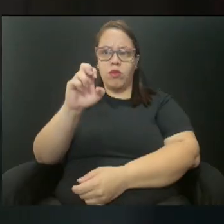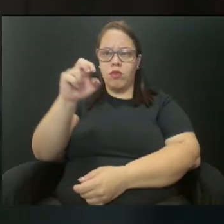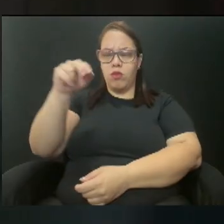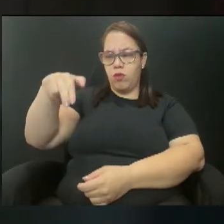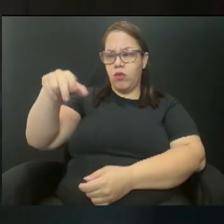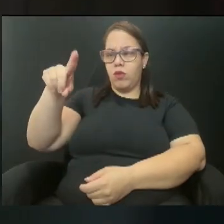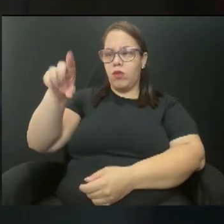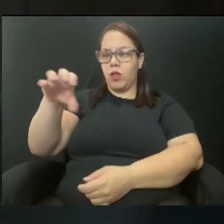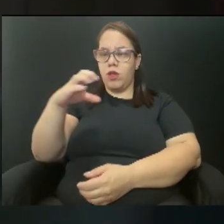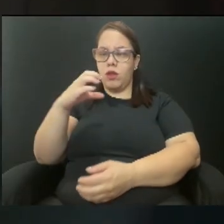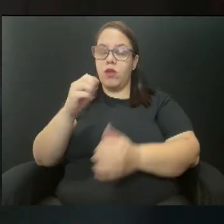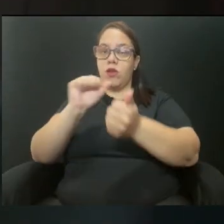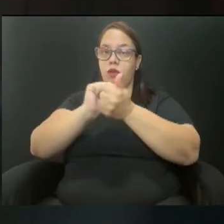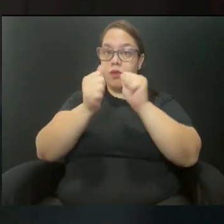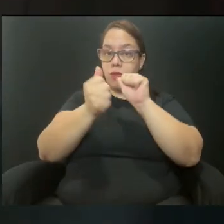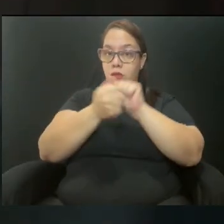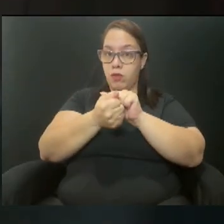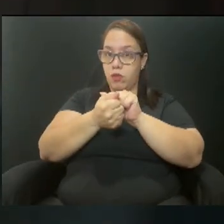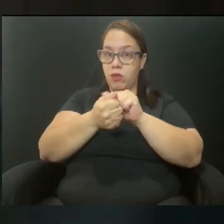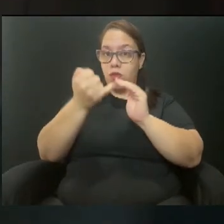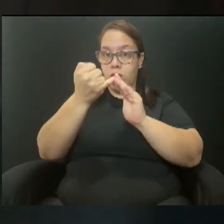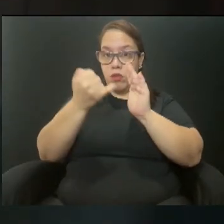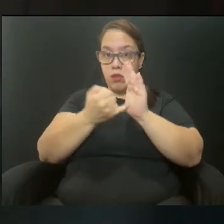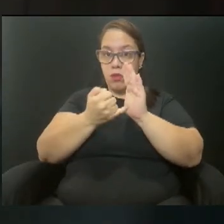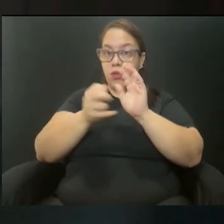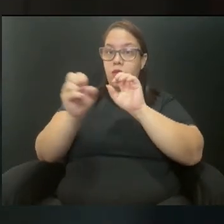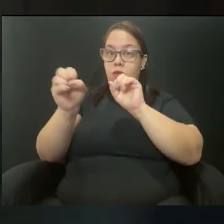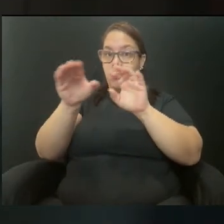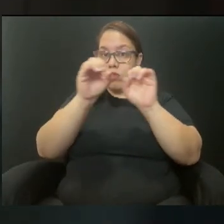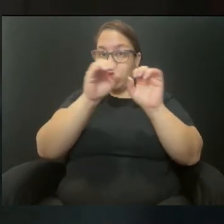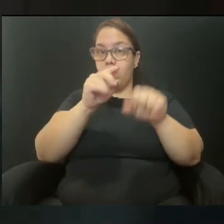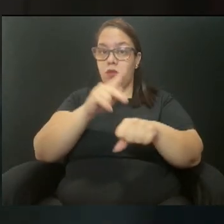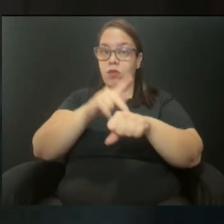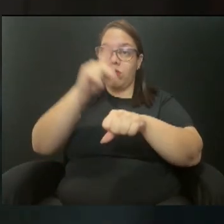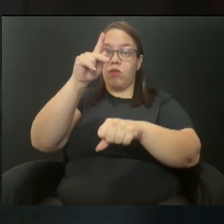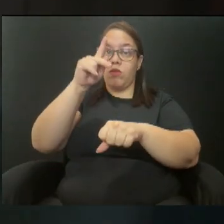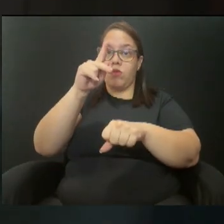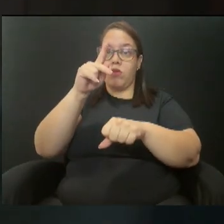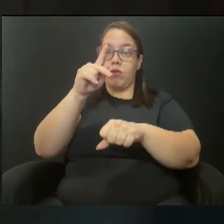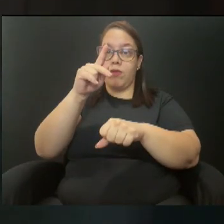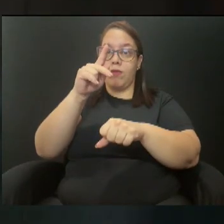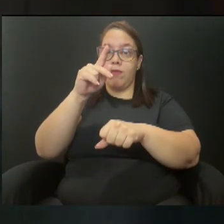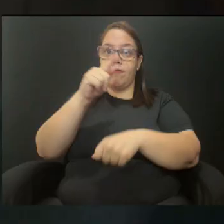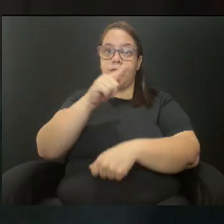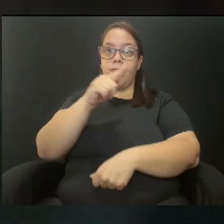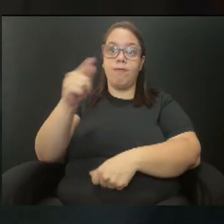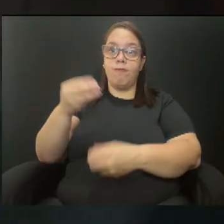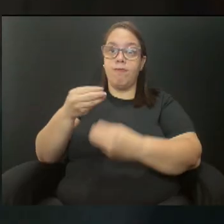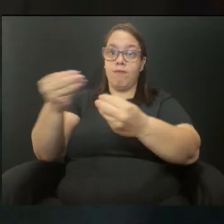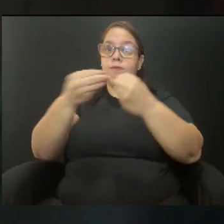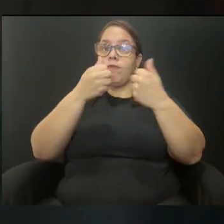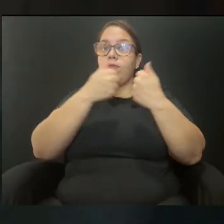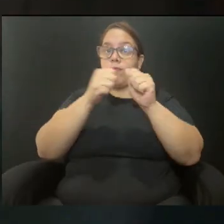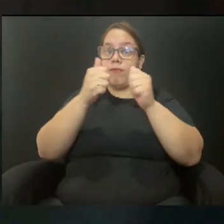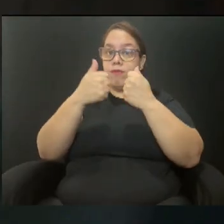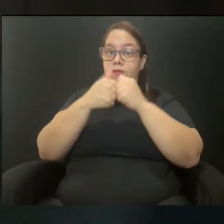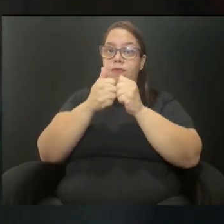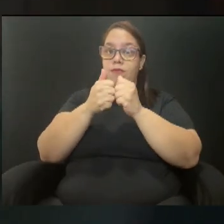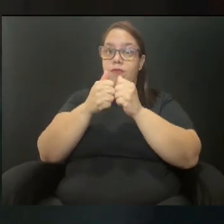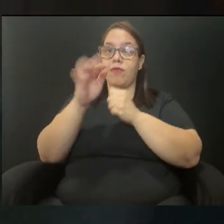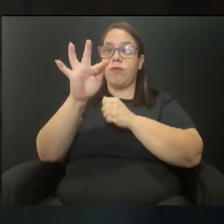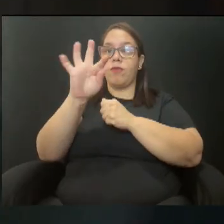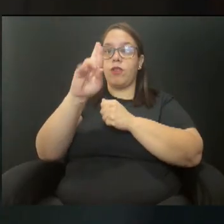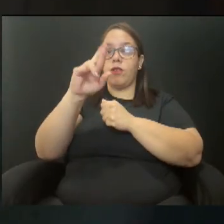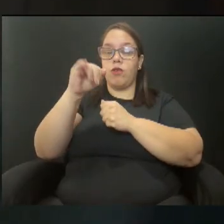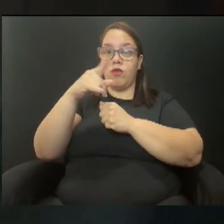a diretoria da instituição de ensino após a descontinuidade da oferta de transporte fretado aos alunos